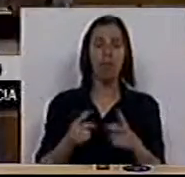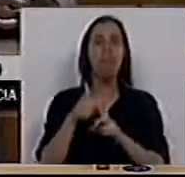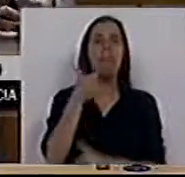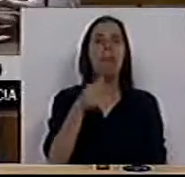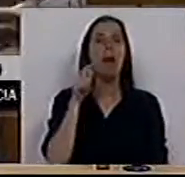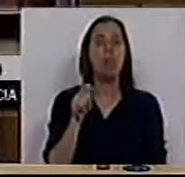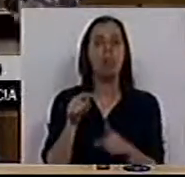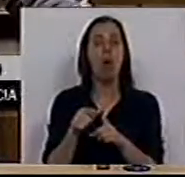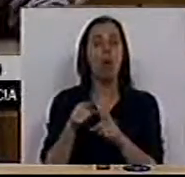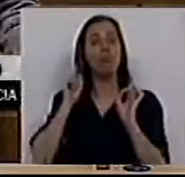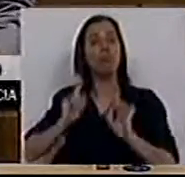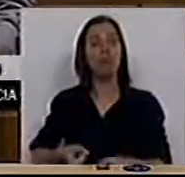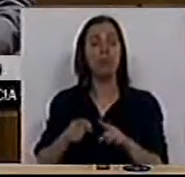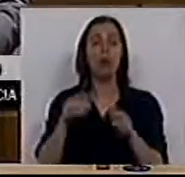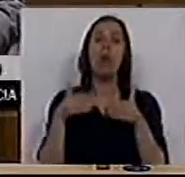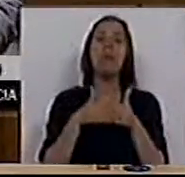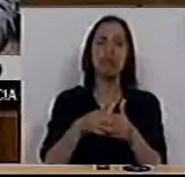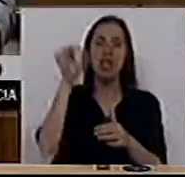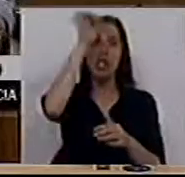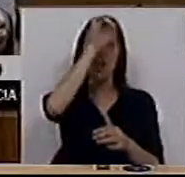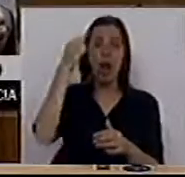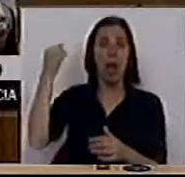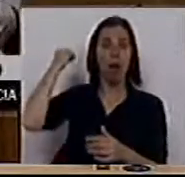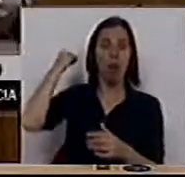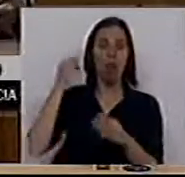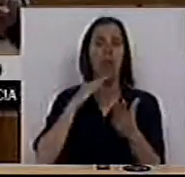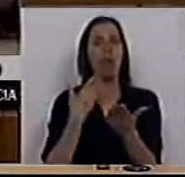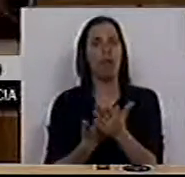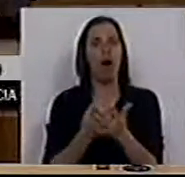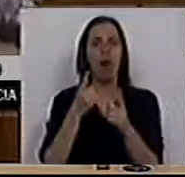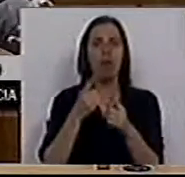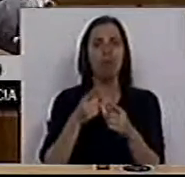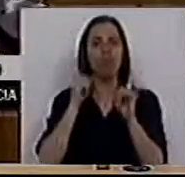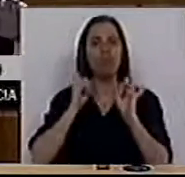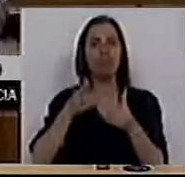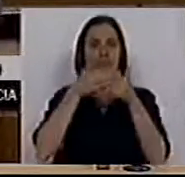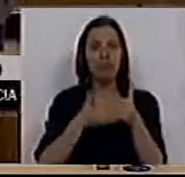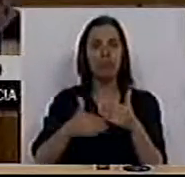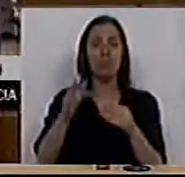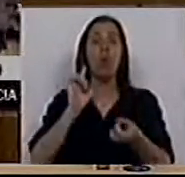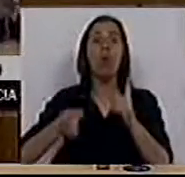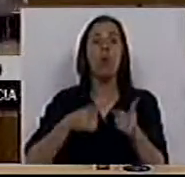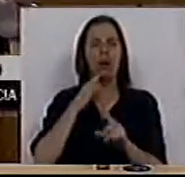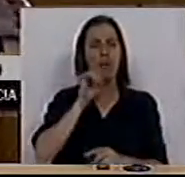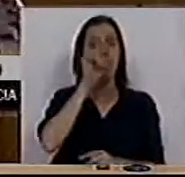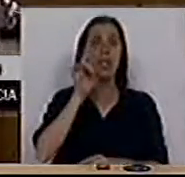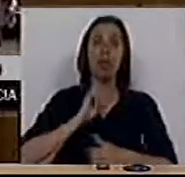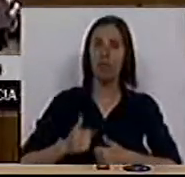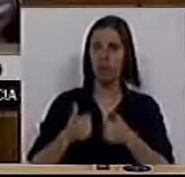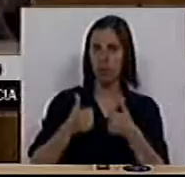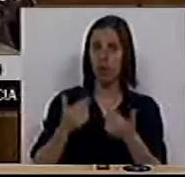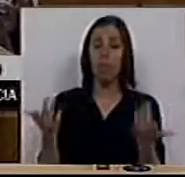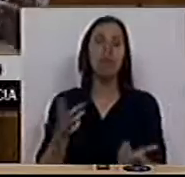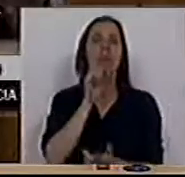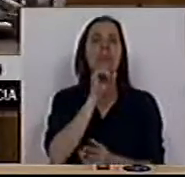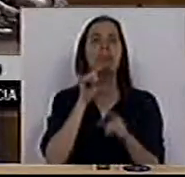o Bloco de Esquerda iniciou este processo em janeiro passado, dando um tiro de partida com aquela que era uma questão fundamental: